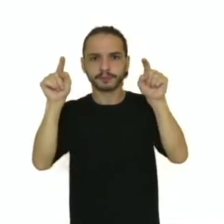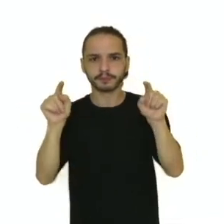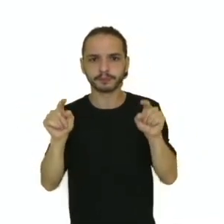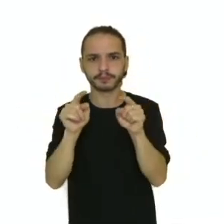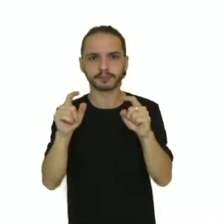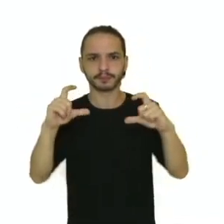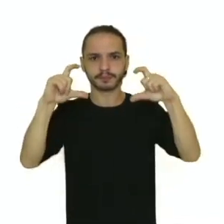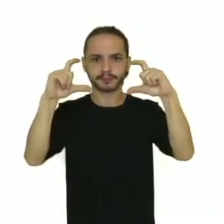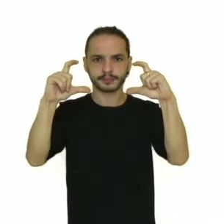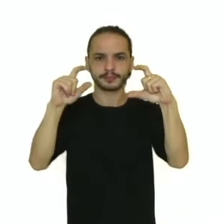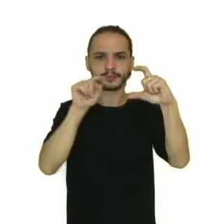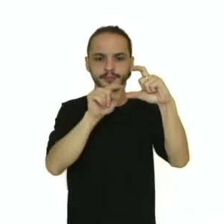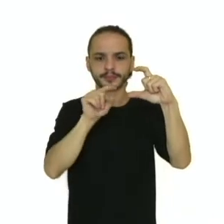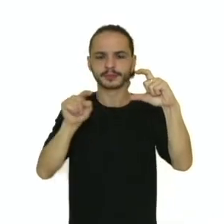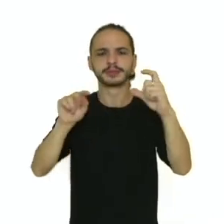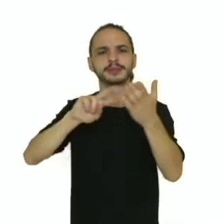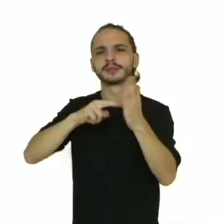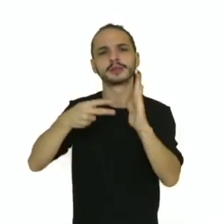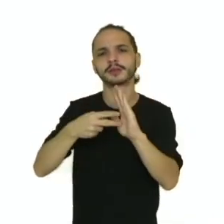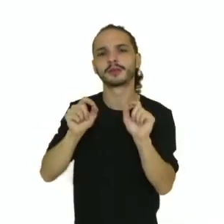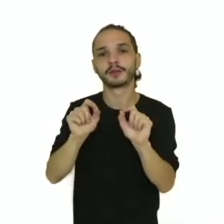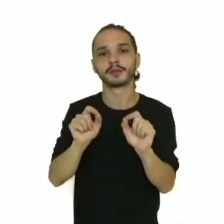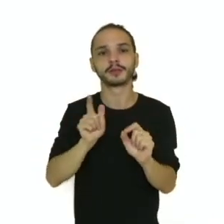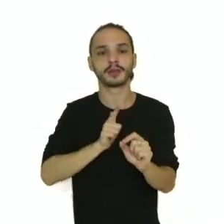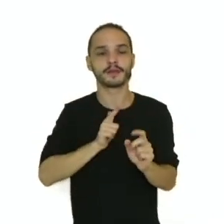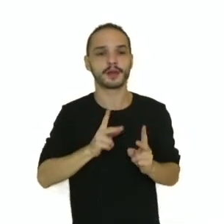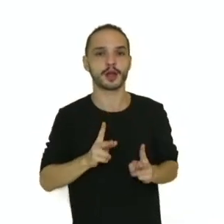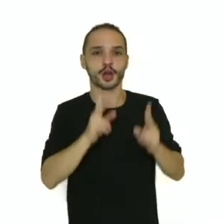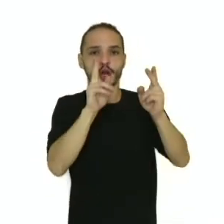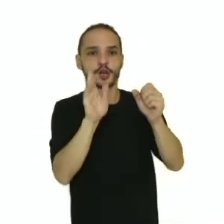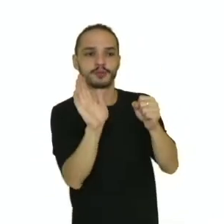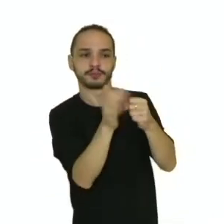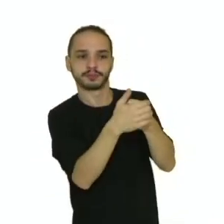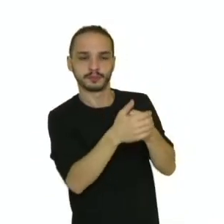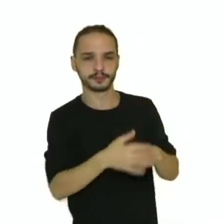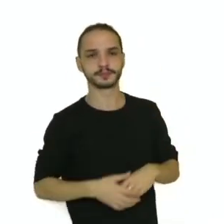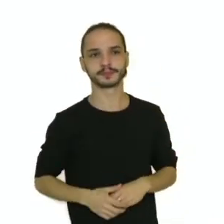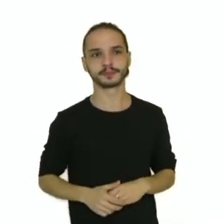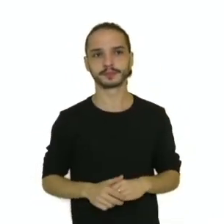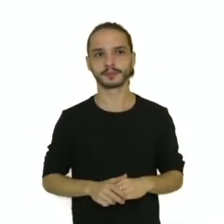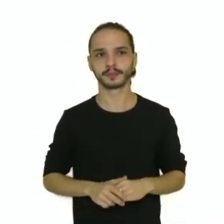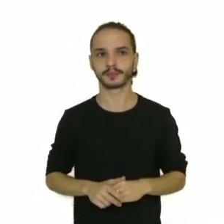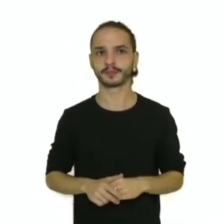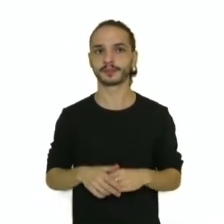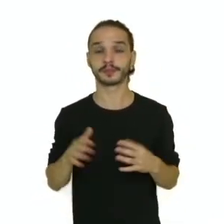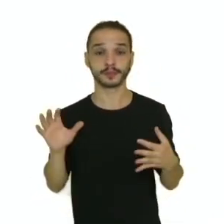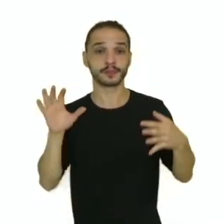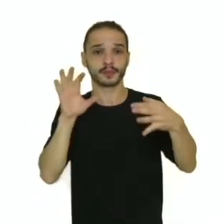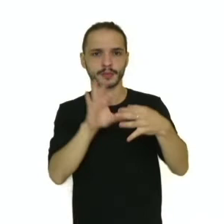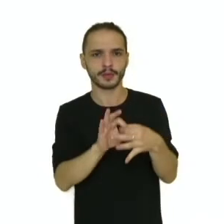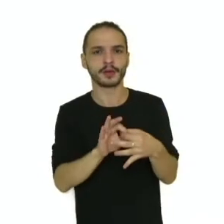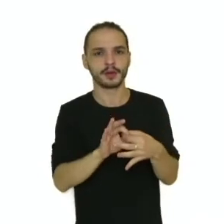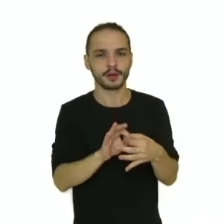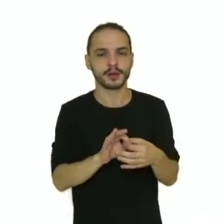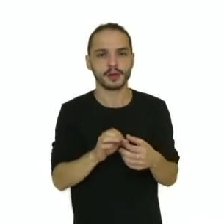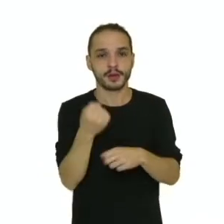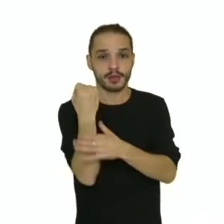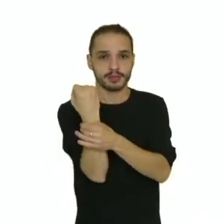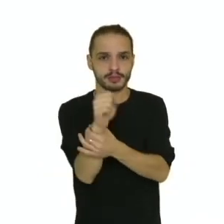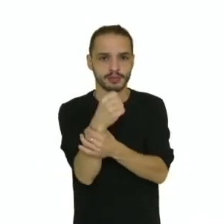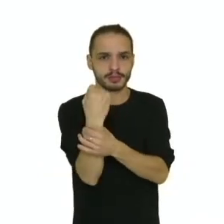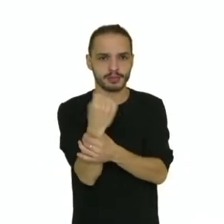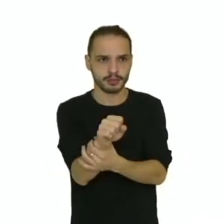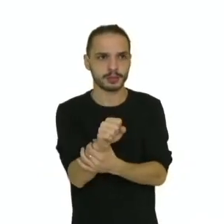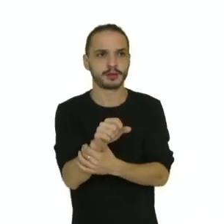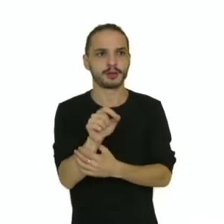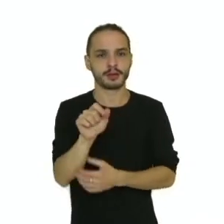as reticências, que indica que um fragmento da reportagem foi omitido, né? Então, segundo a fisioterapeuta Alessandra Pietro, a